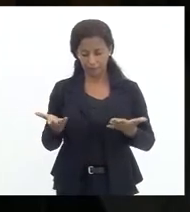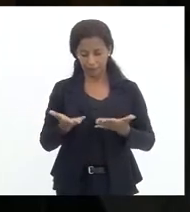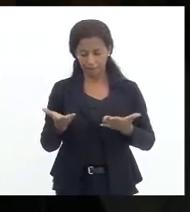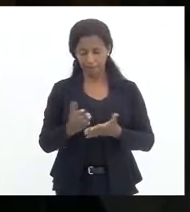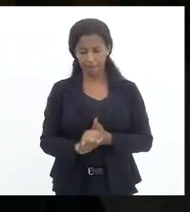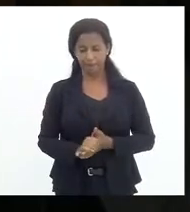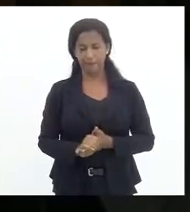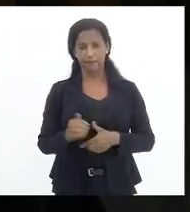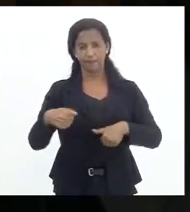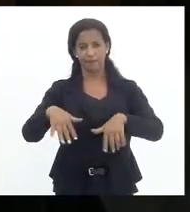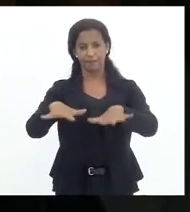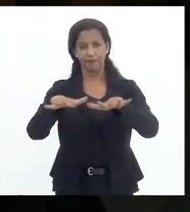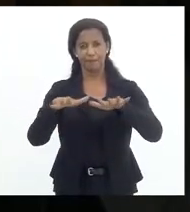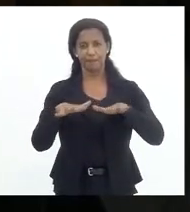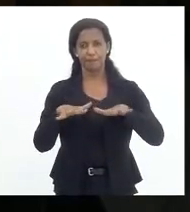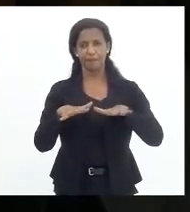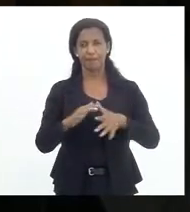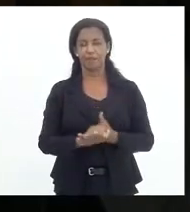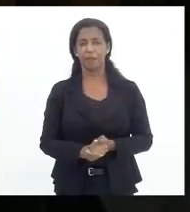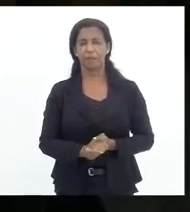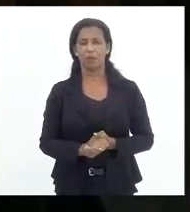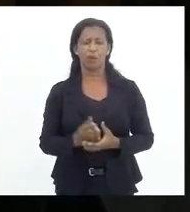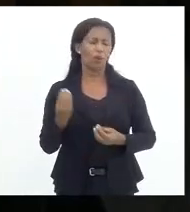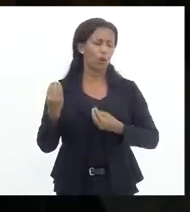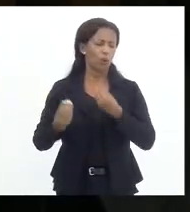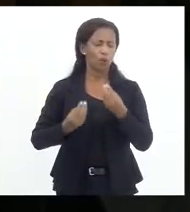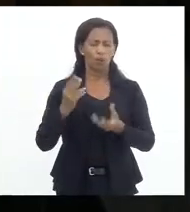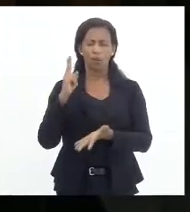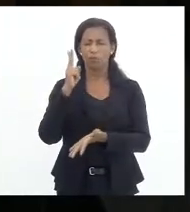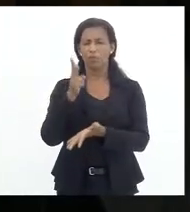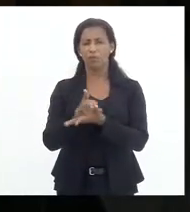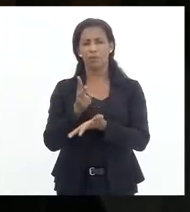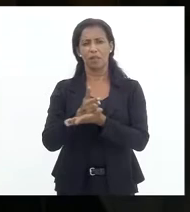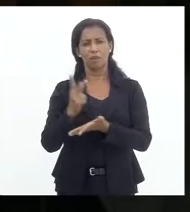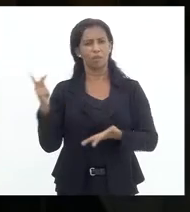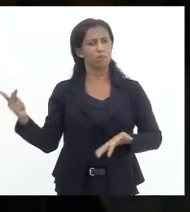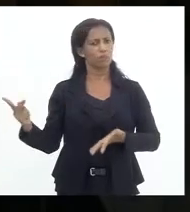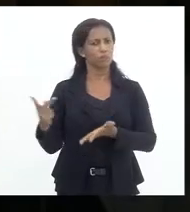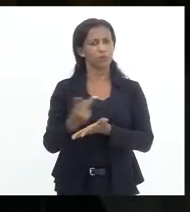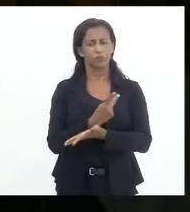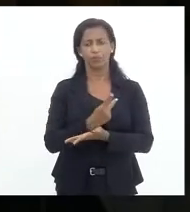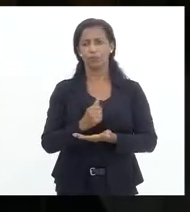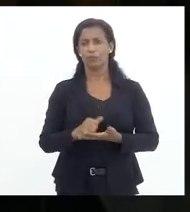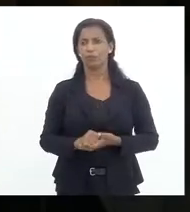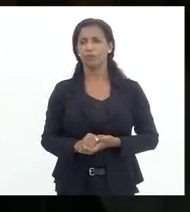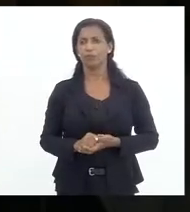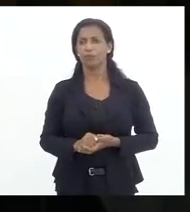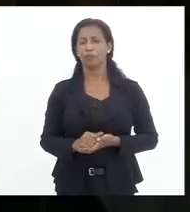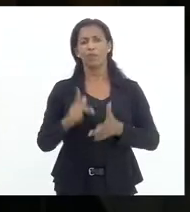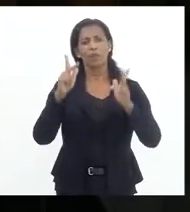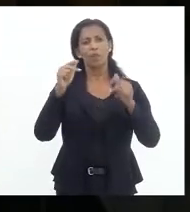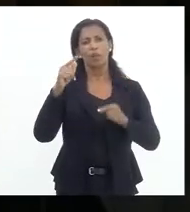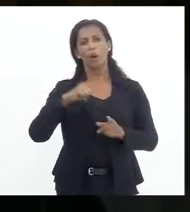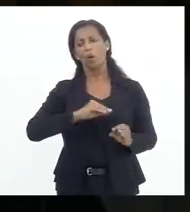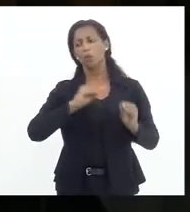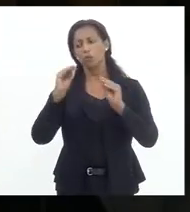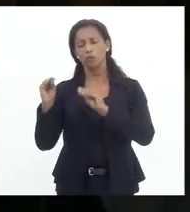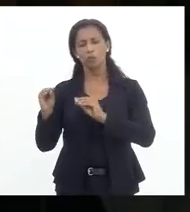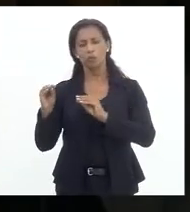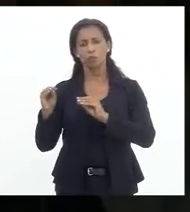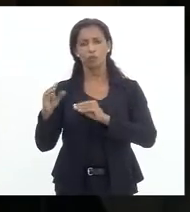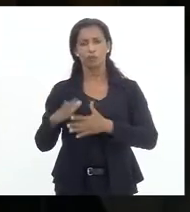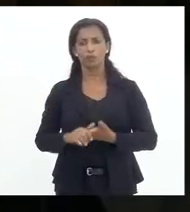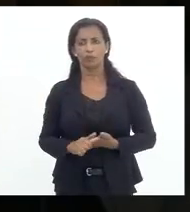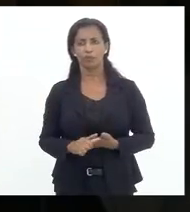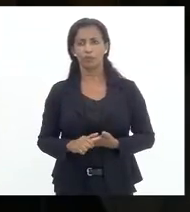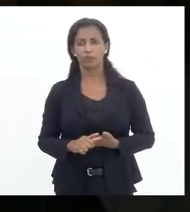neste plenário como fiz várias vezes enquanto durou no plenário Barbosa Lima sobrinho no palácio Tiradentes